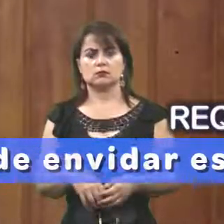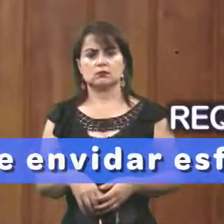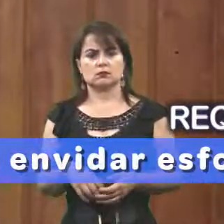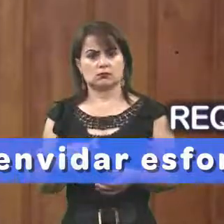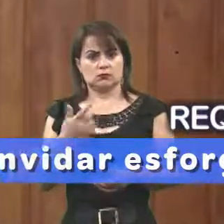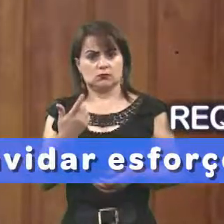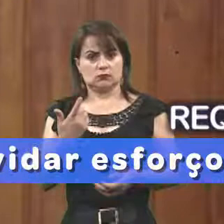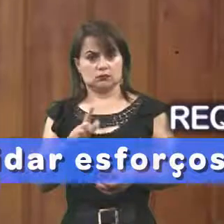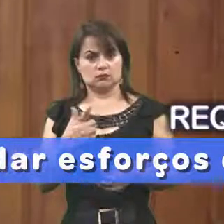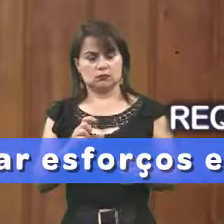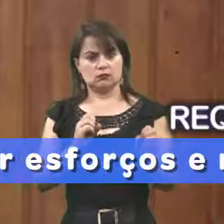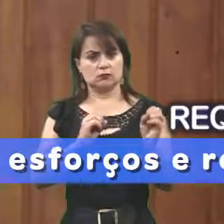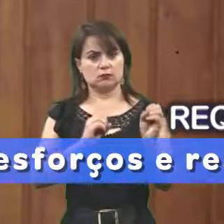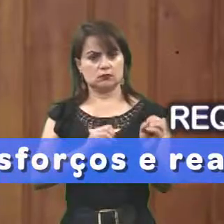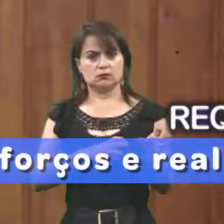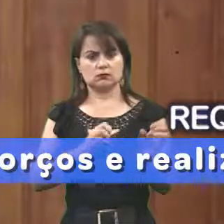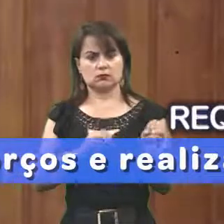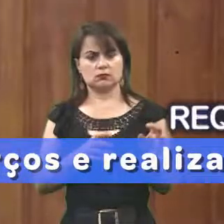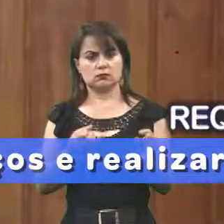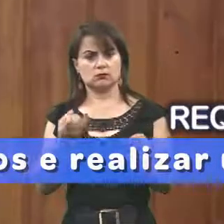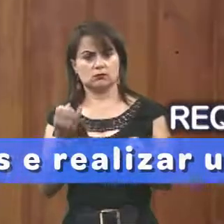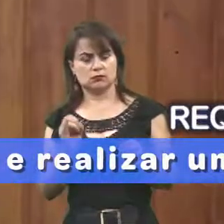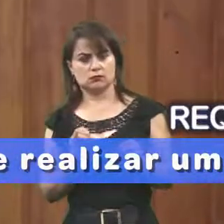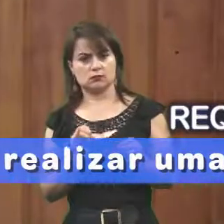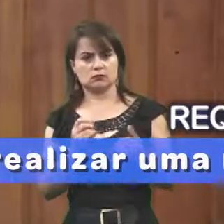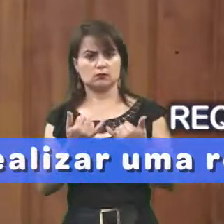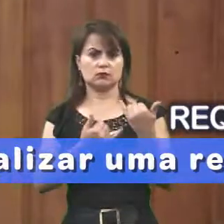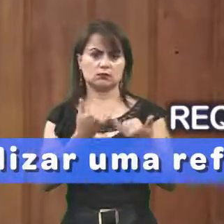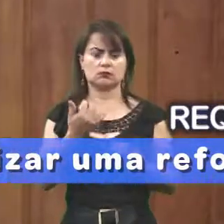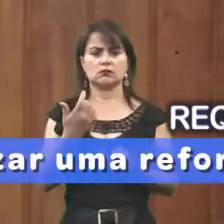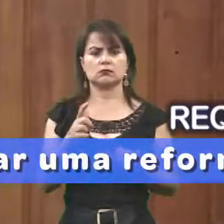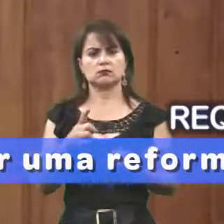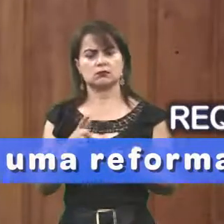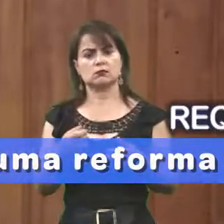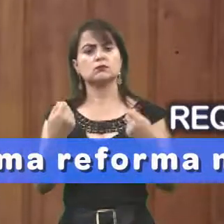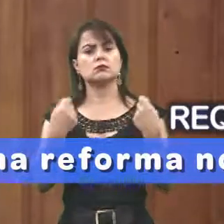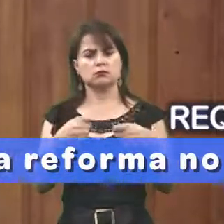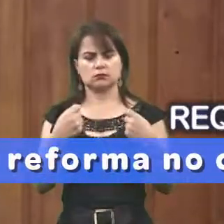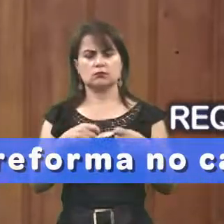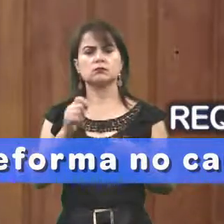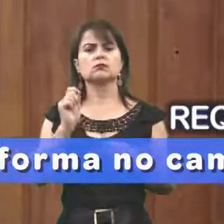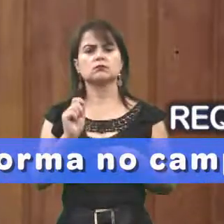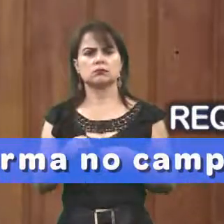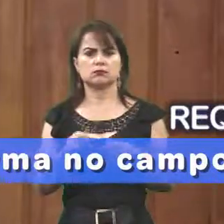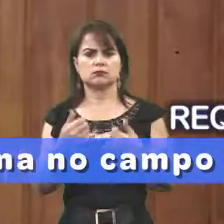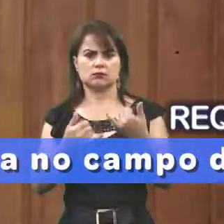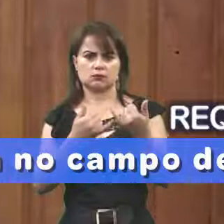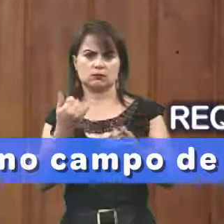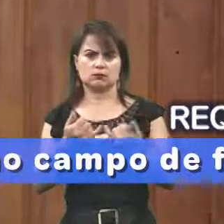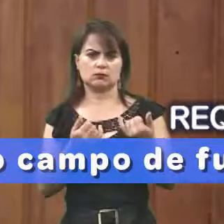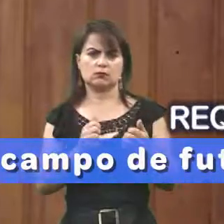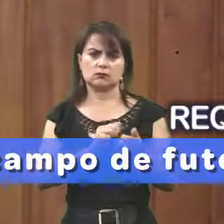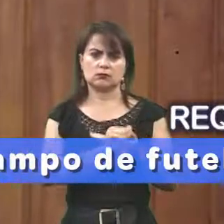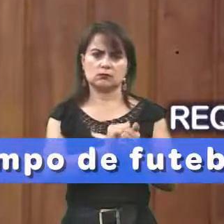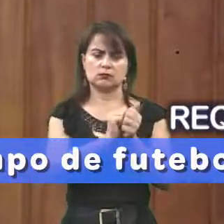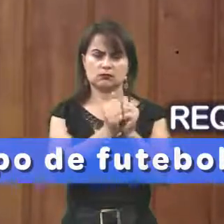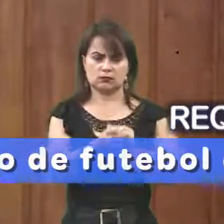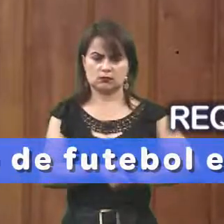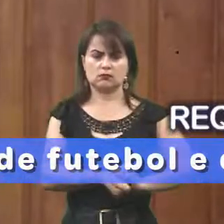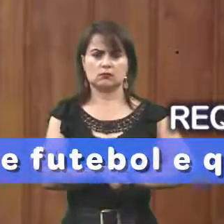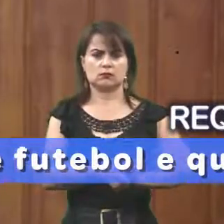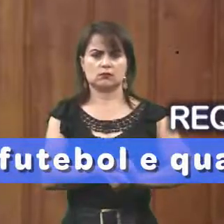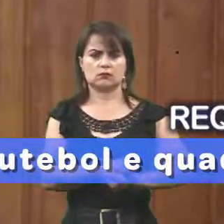educação sem o lazer e sem o esporte. Quem está, digamos, num jogo de futebol,